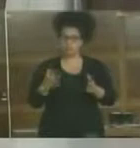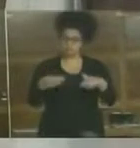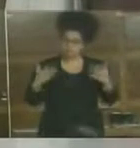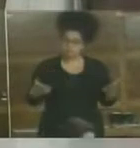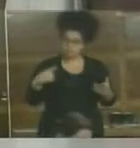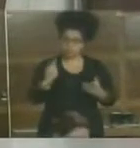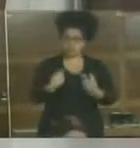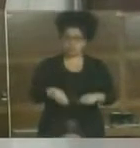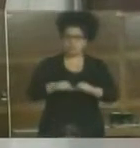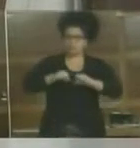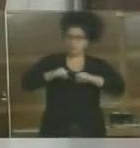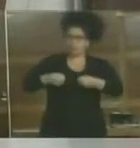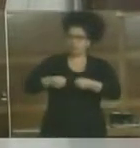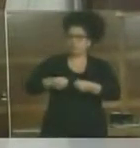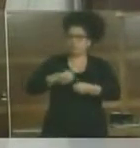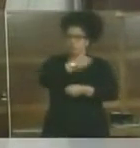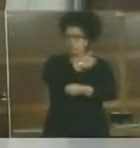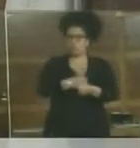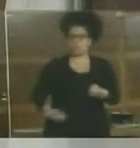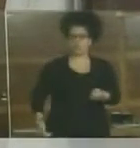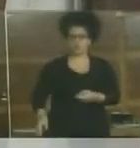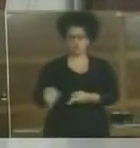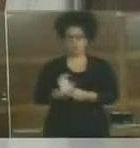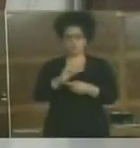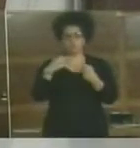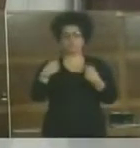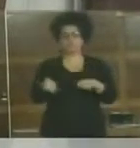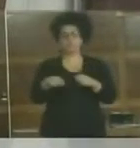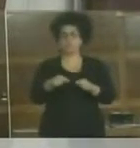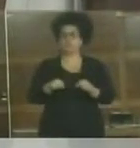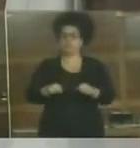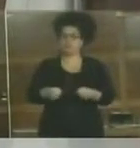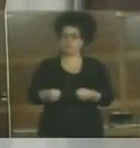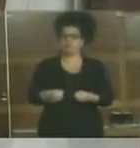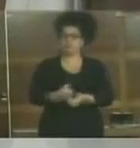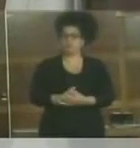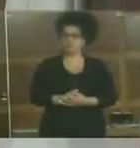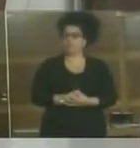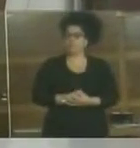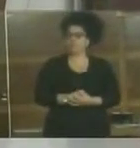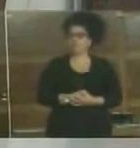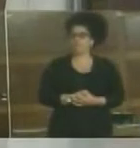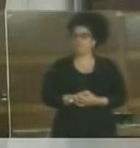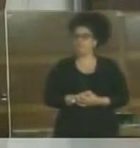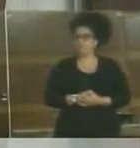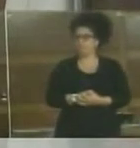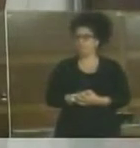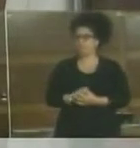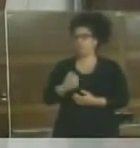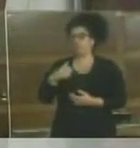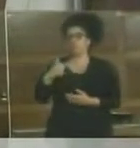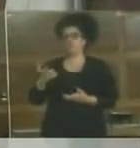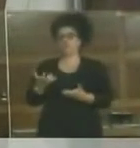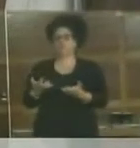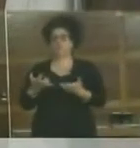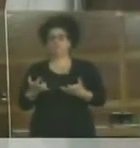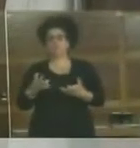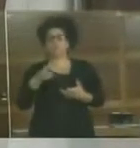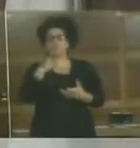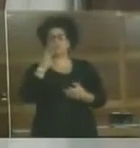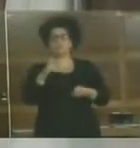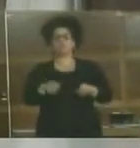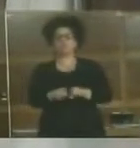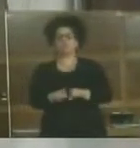nosso governador do Estado. Outra demanda que eu queria falar aqui, porque nosso município,